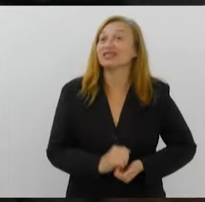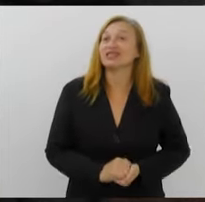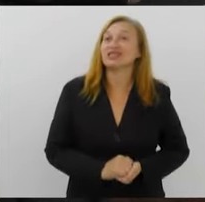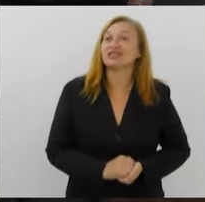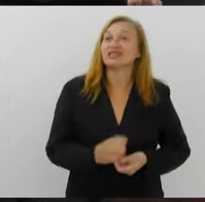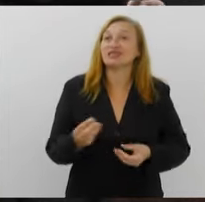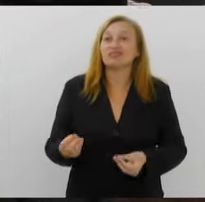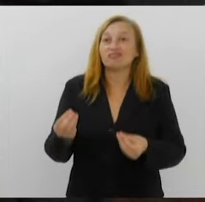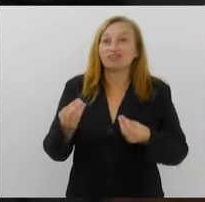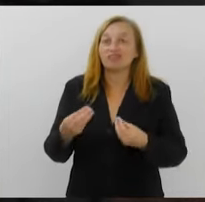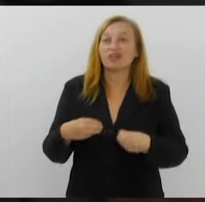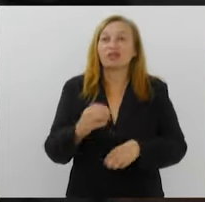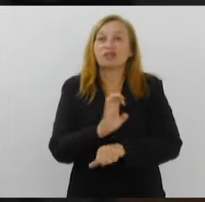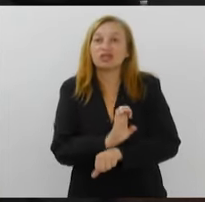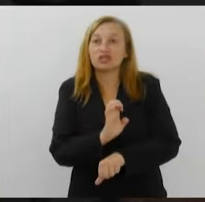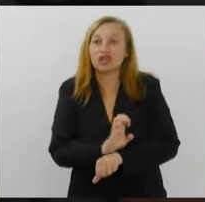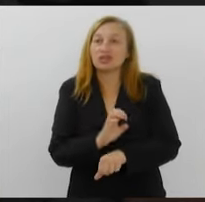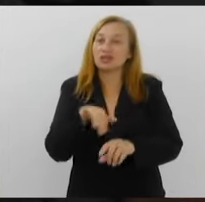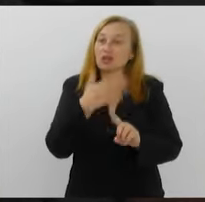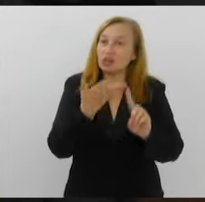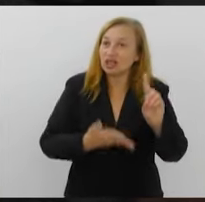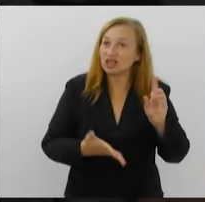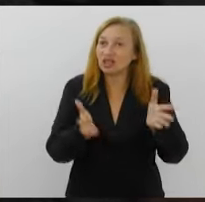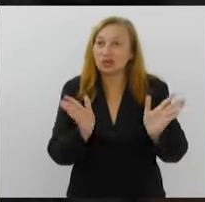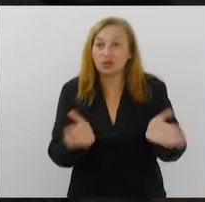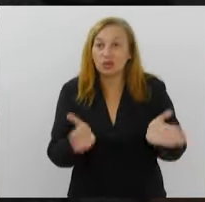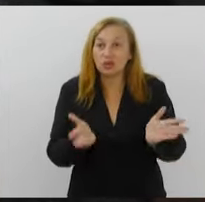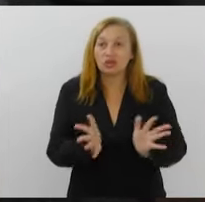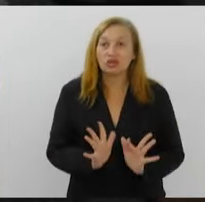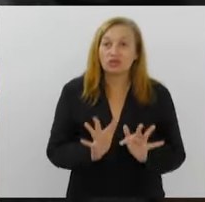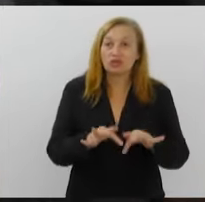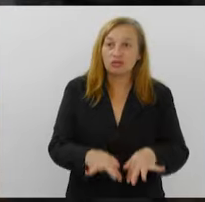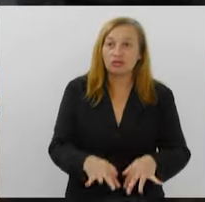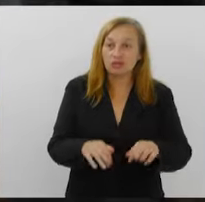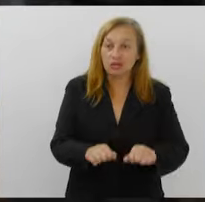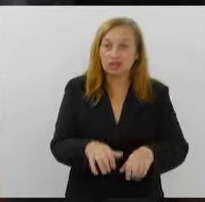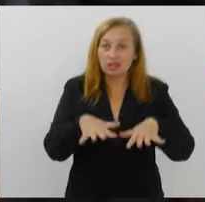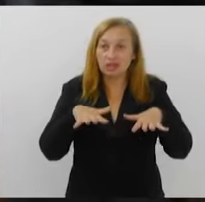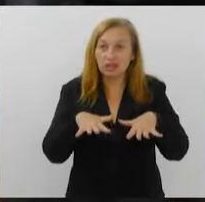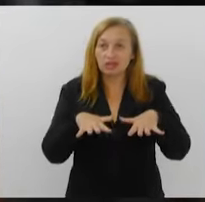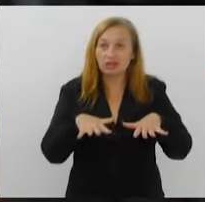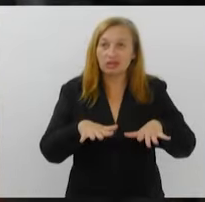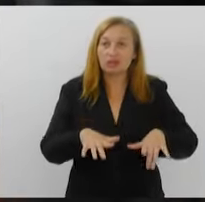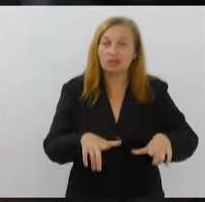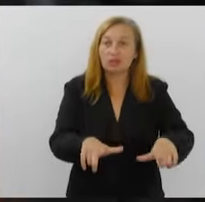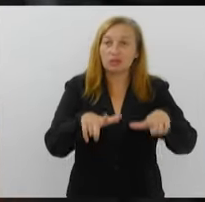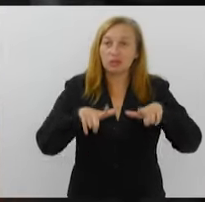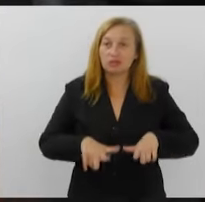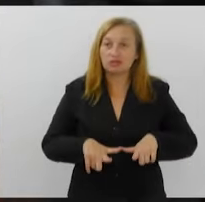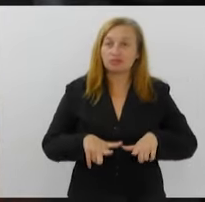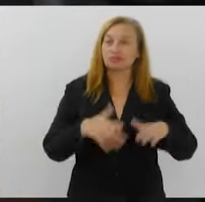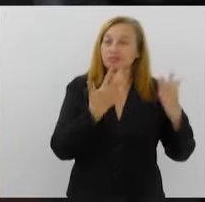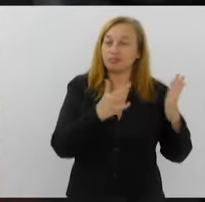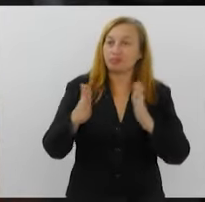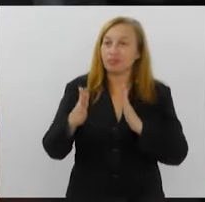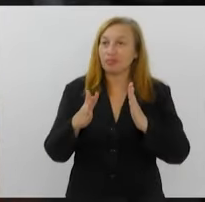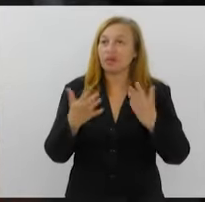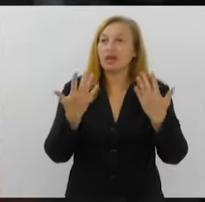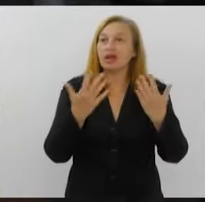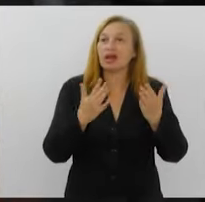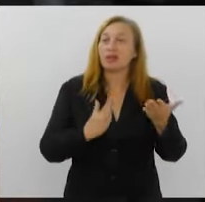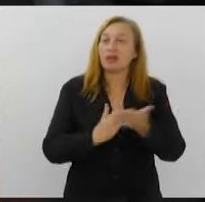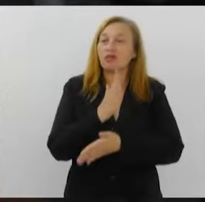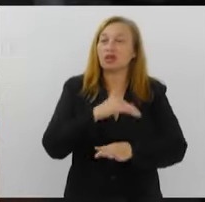para o nosso estado. Vocês vão estar sendo homenageados hoje, no final dessa sessão, com uma moção de aplausos aprovada por todos os